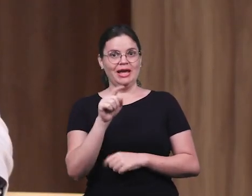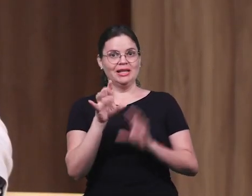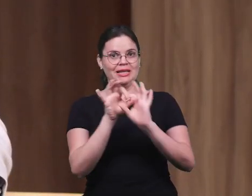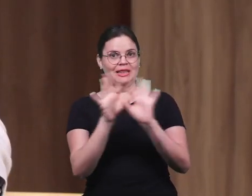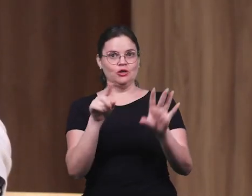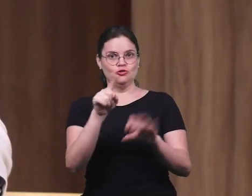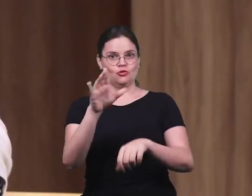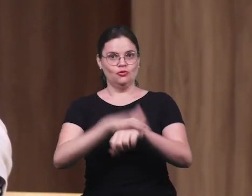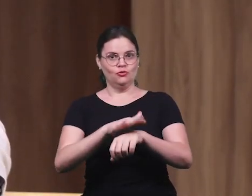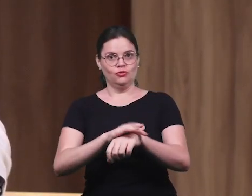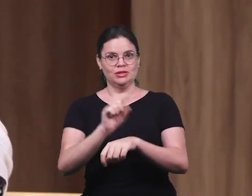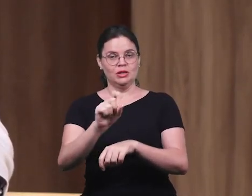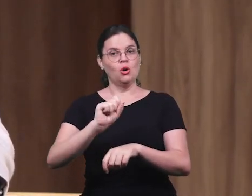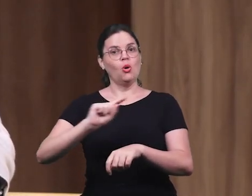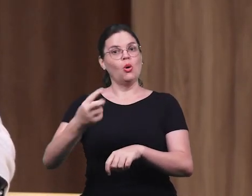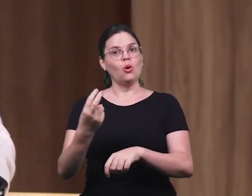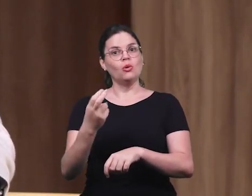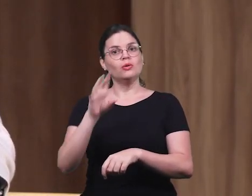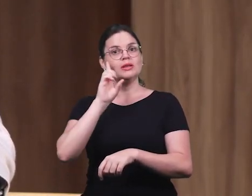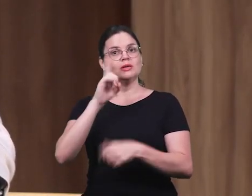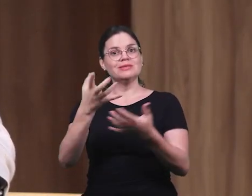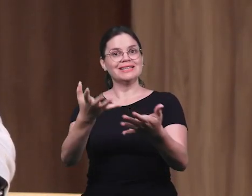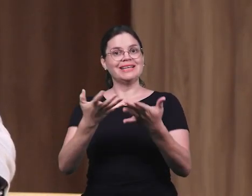fazer, ou ele quer que você faça?